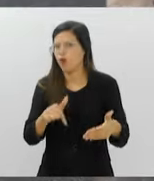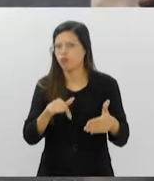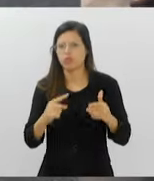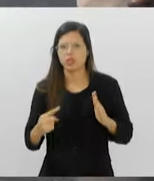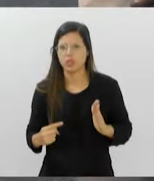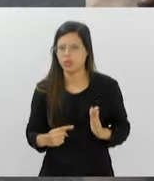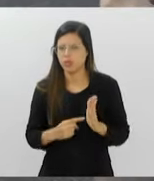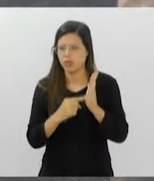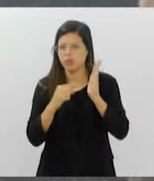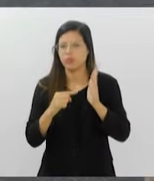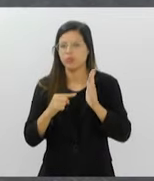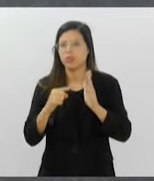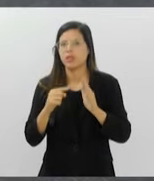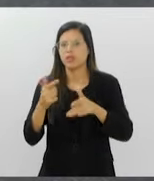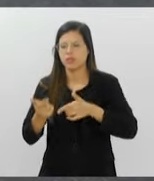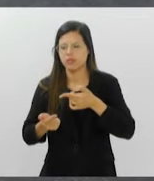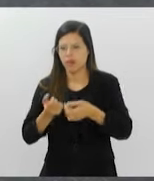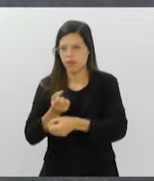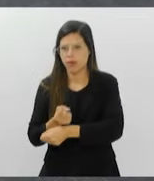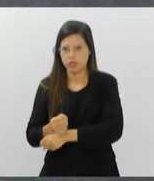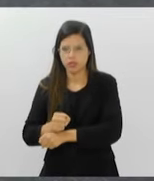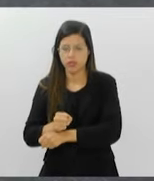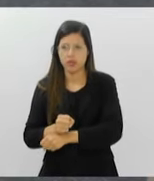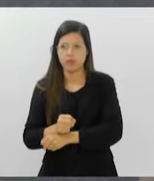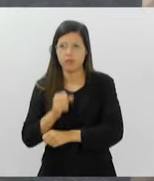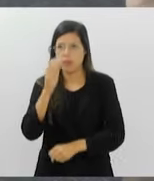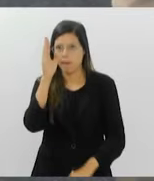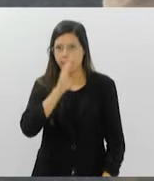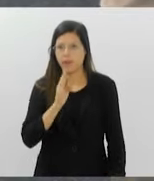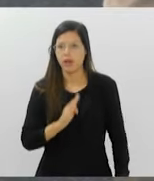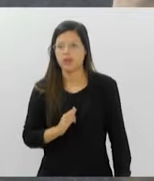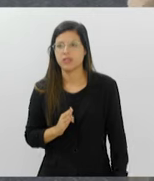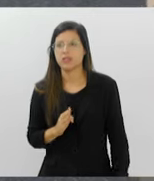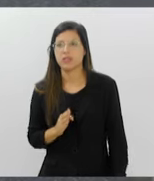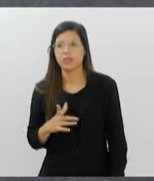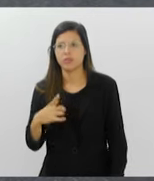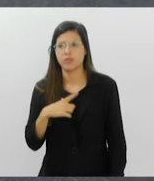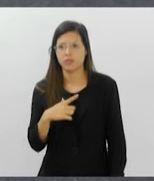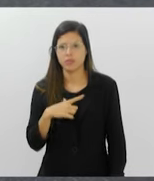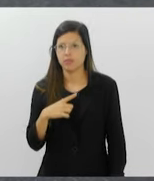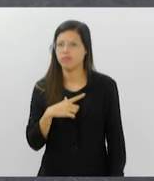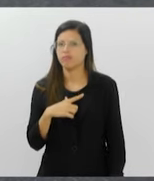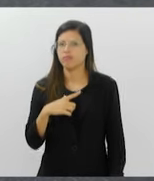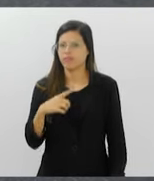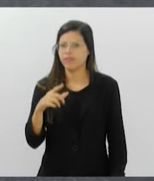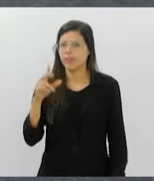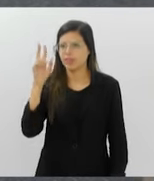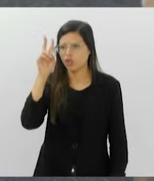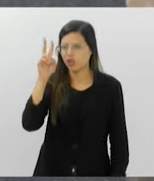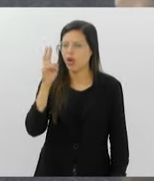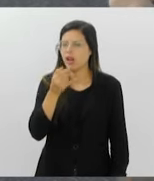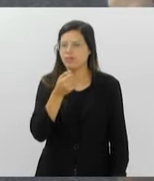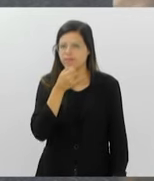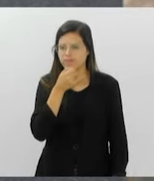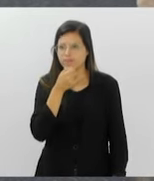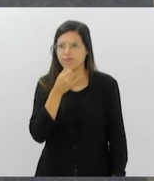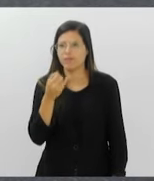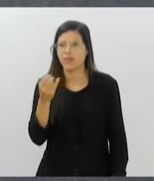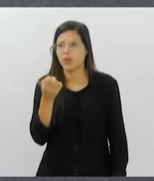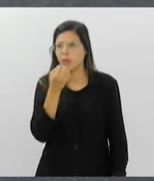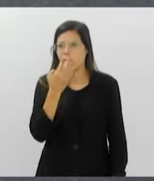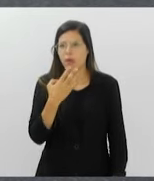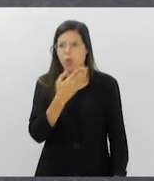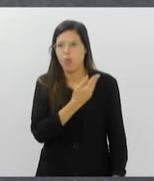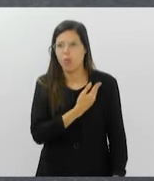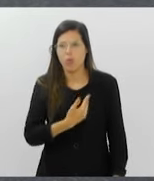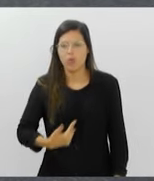denúncias de trabalho análogo à escravidão. E o Brasil vem acumulando uma série histórica muito triste. Que bom que temos um governo nacional,